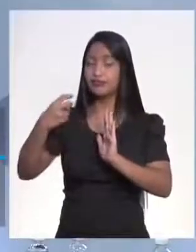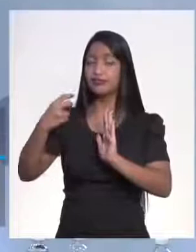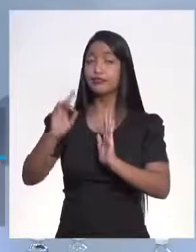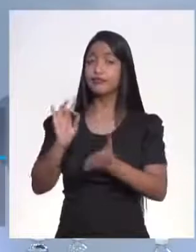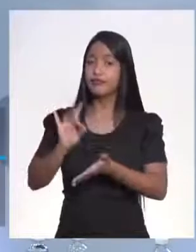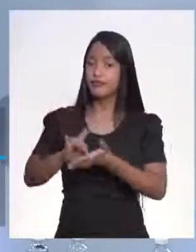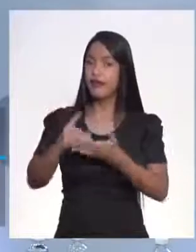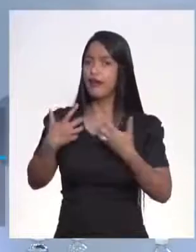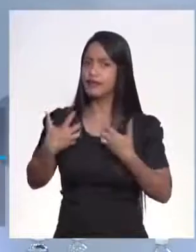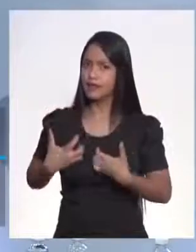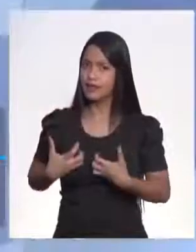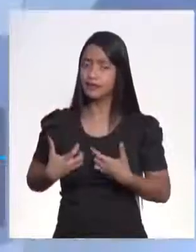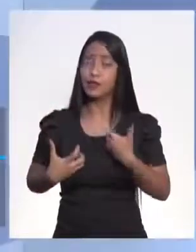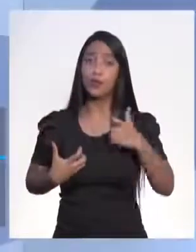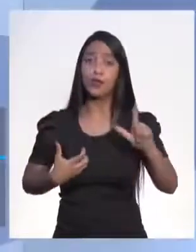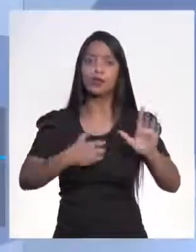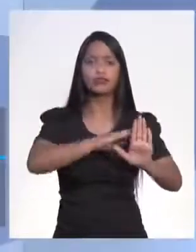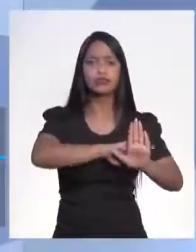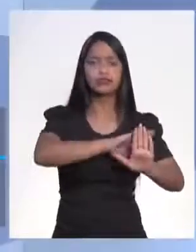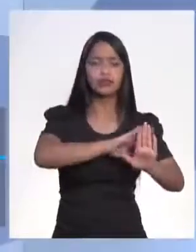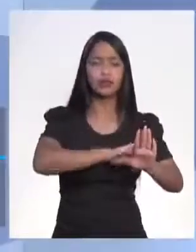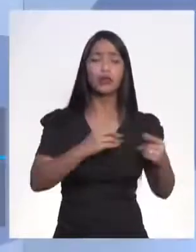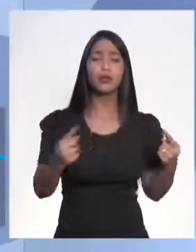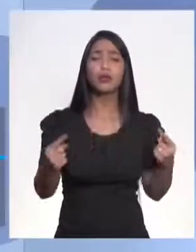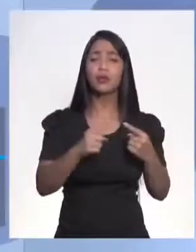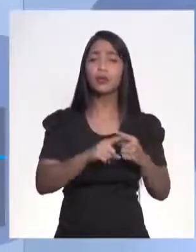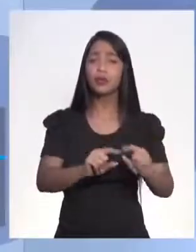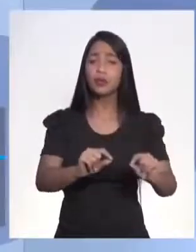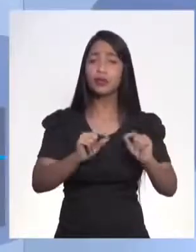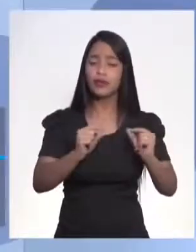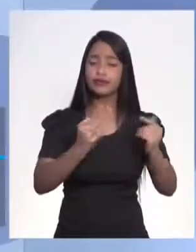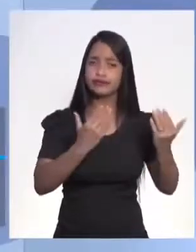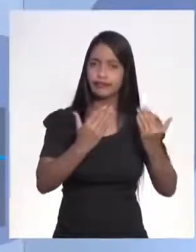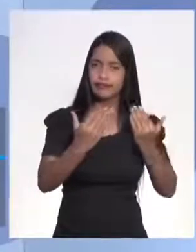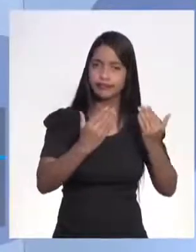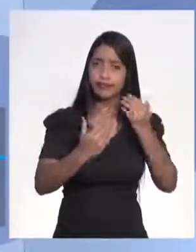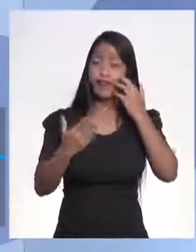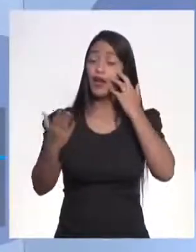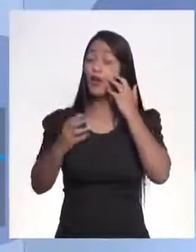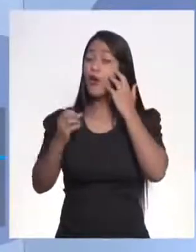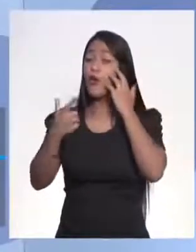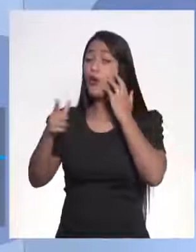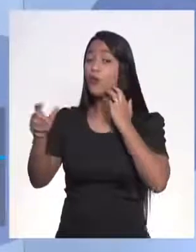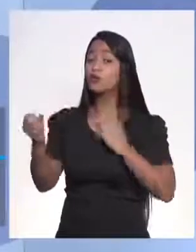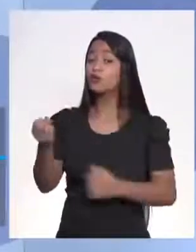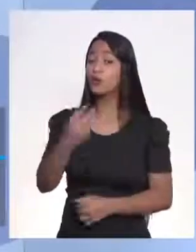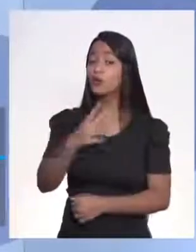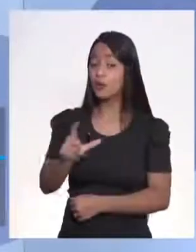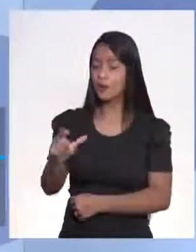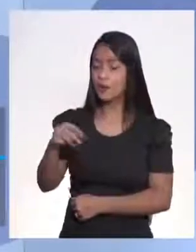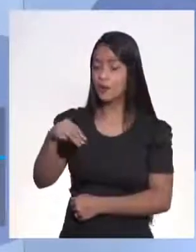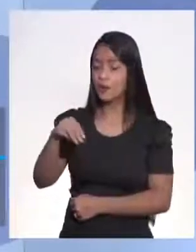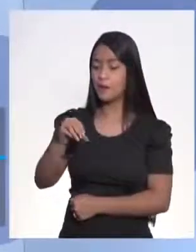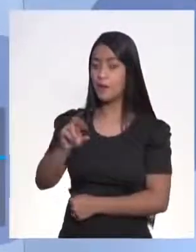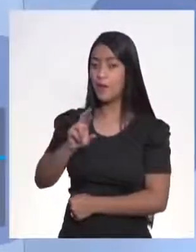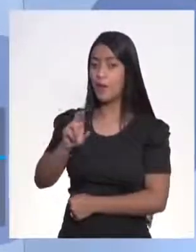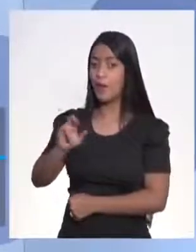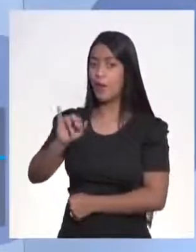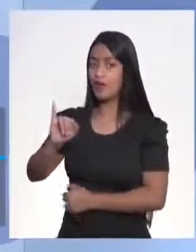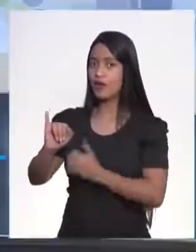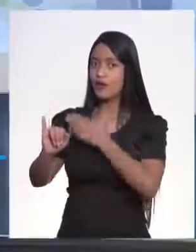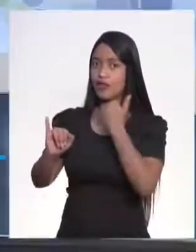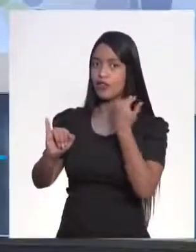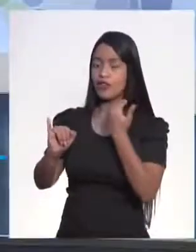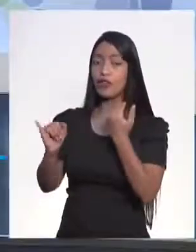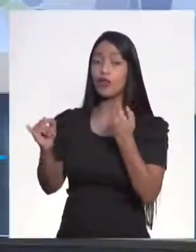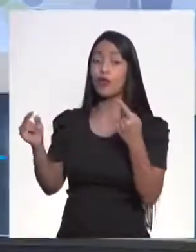classificação para isso também também tem uma nova agora né morri que eu vou rir deles agora tipo tô passada que a outra namoro até morri